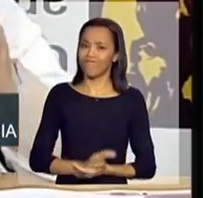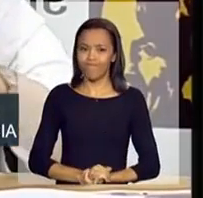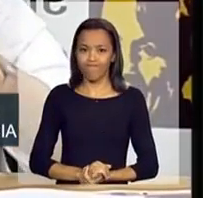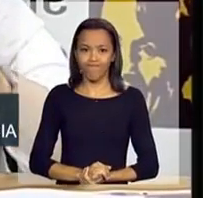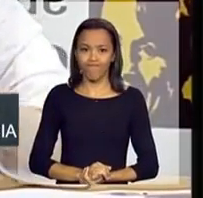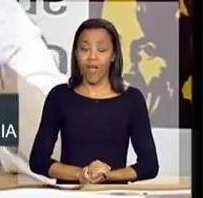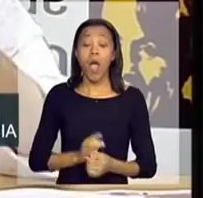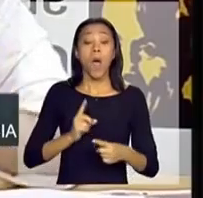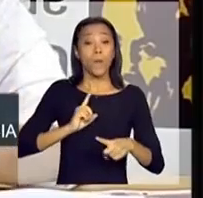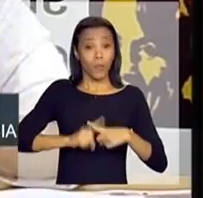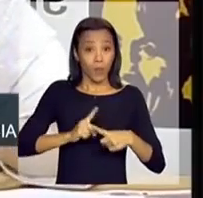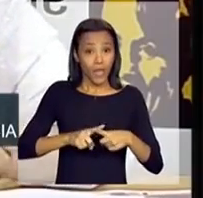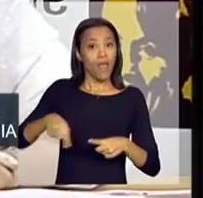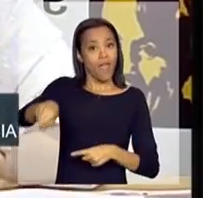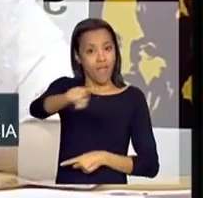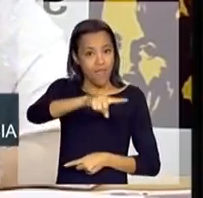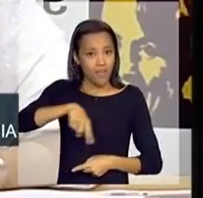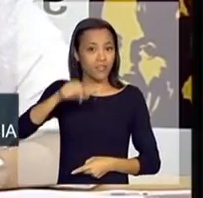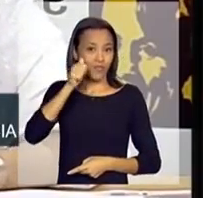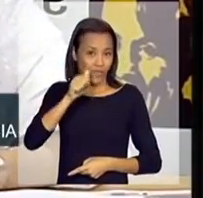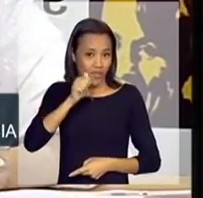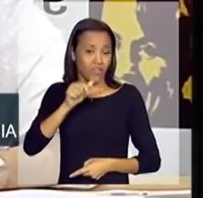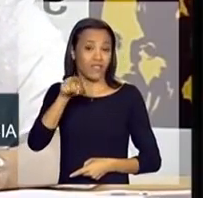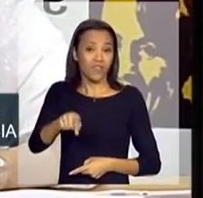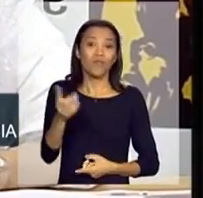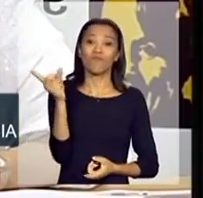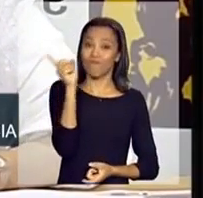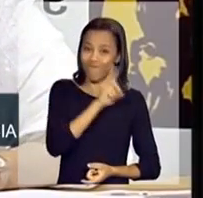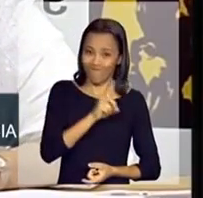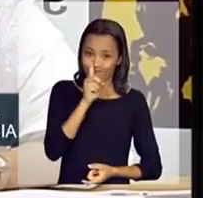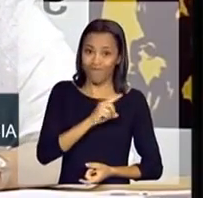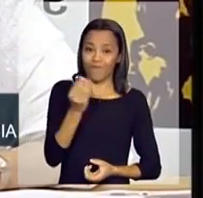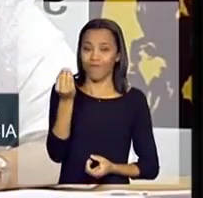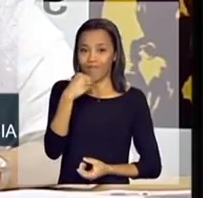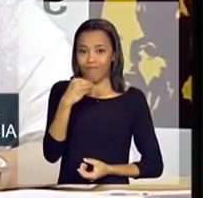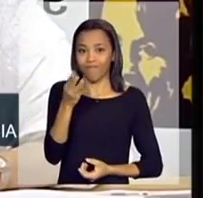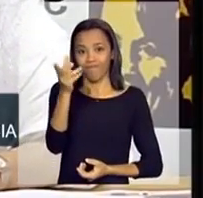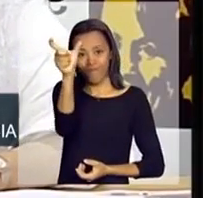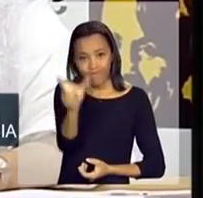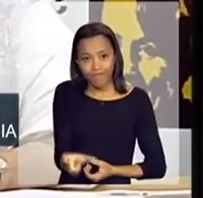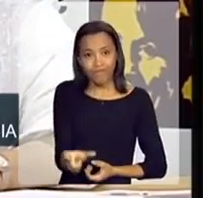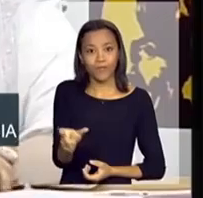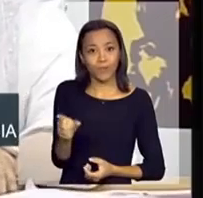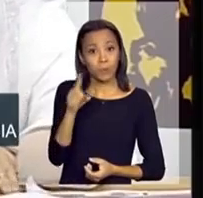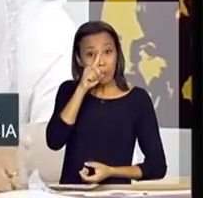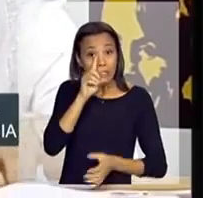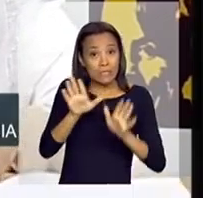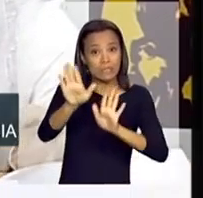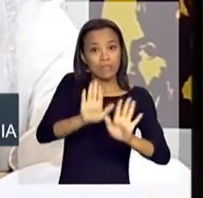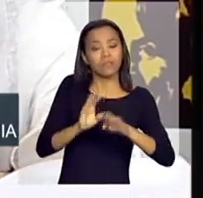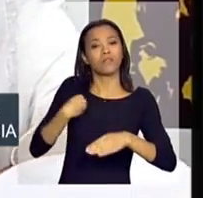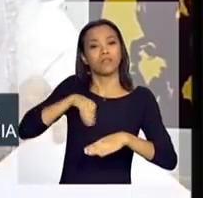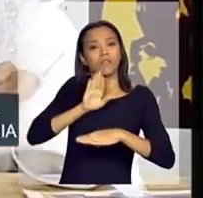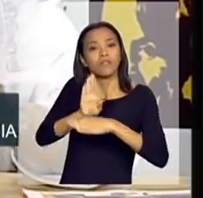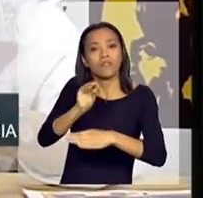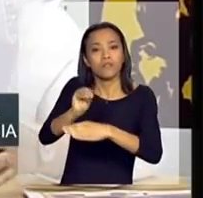mas porque elas estão em situação de vulnerabilidade. Né? E